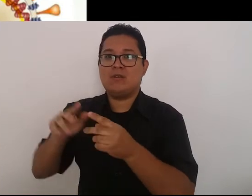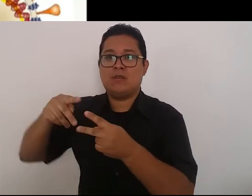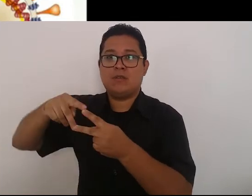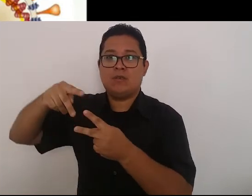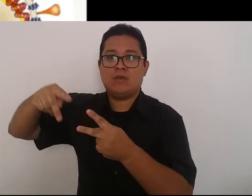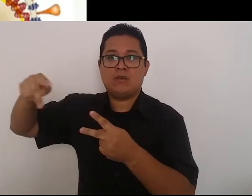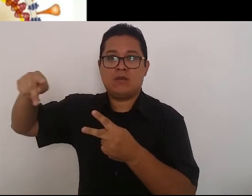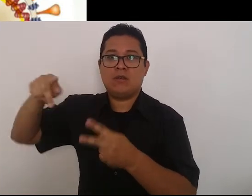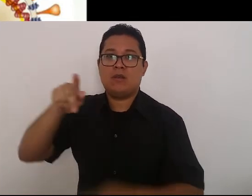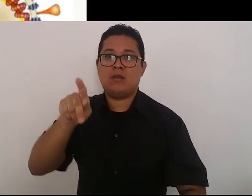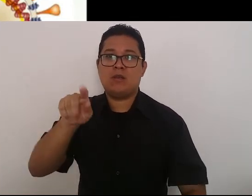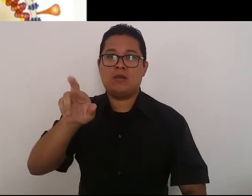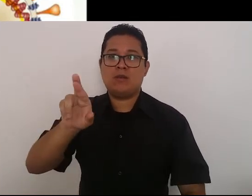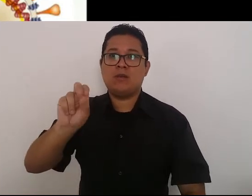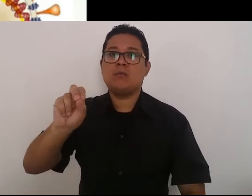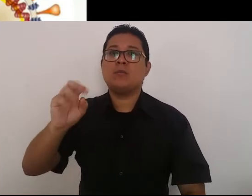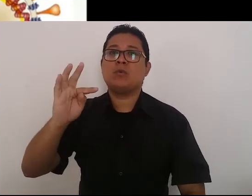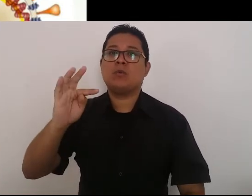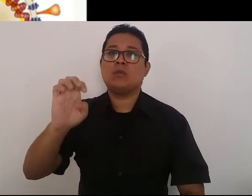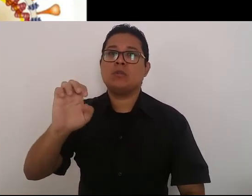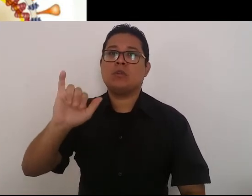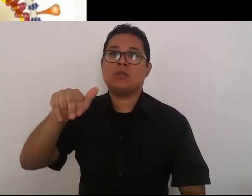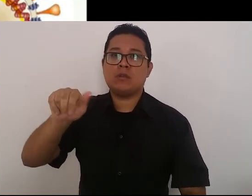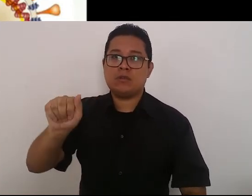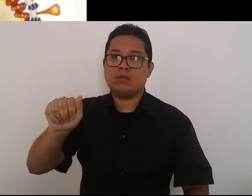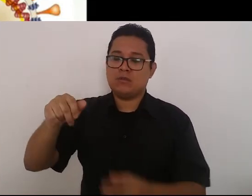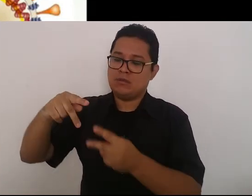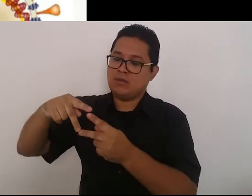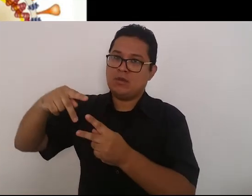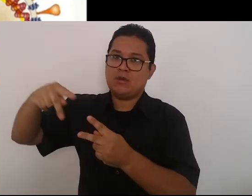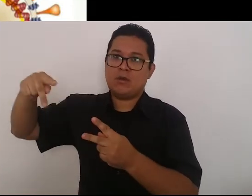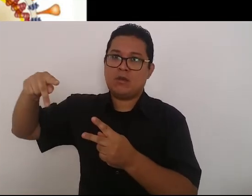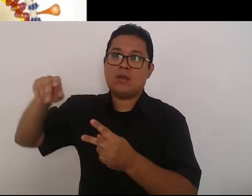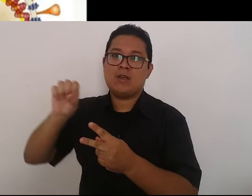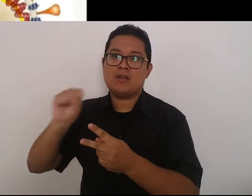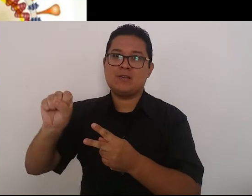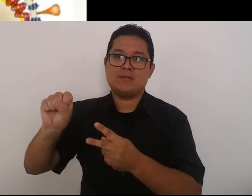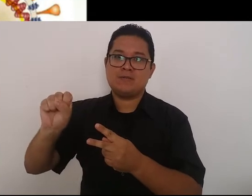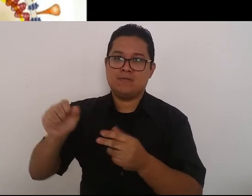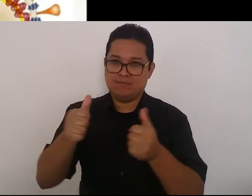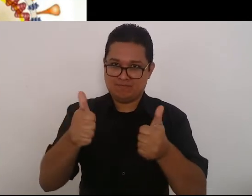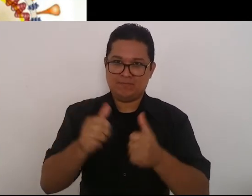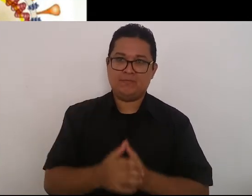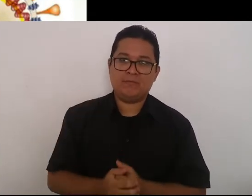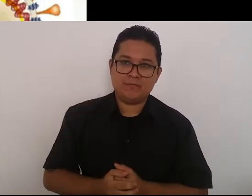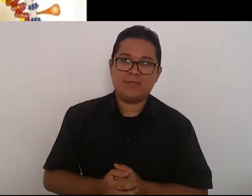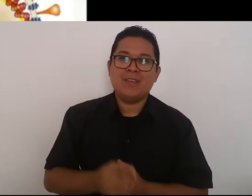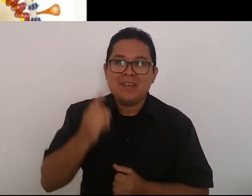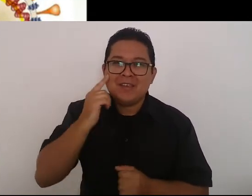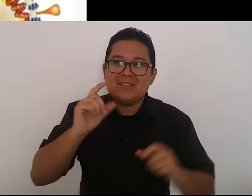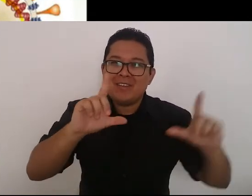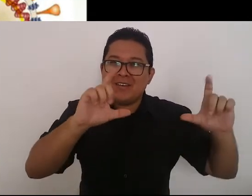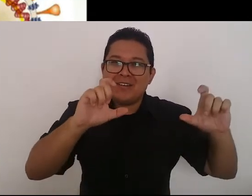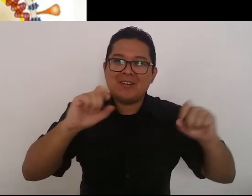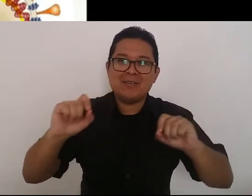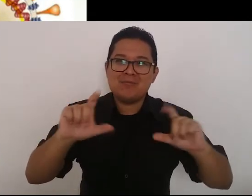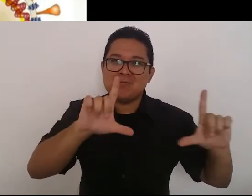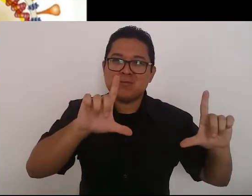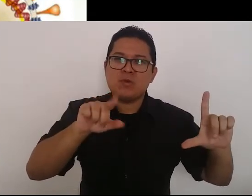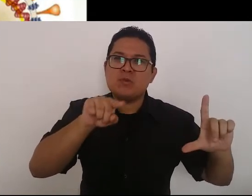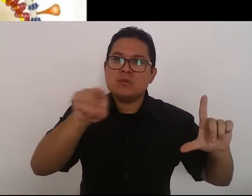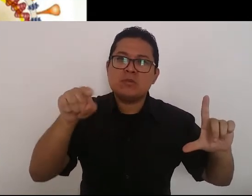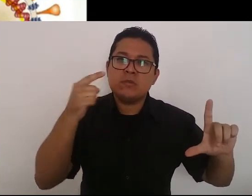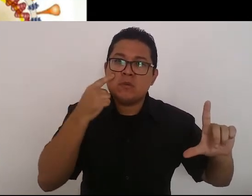aqui, professor, dá para a gente ver no laboratório? Não, isso aqui é uma eletromicrografia, feito com